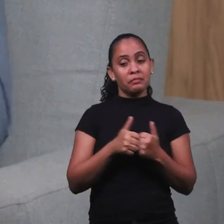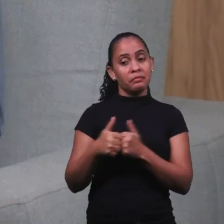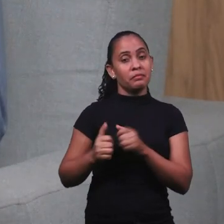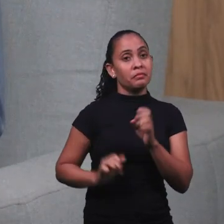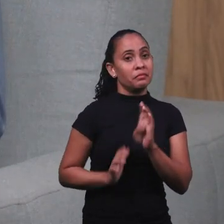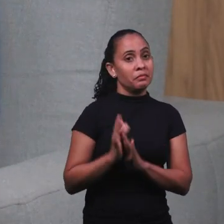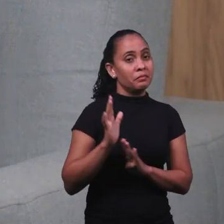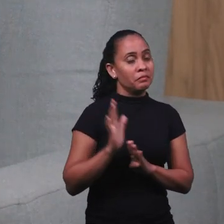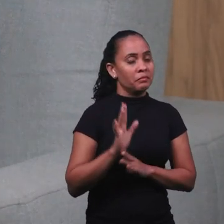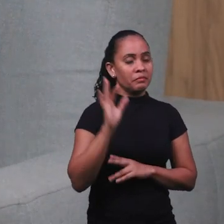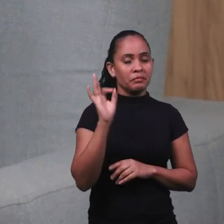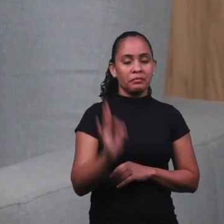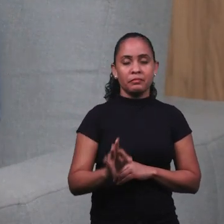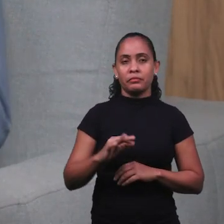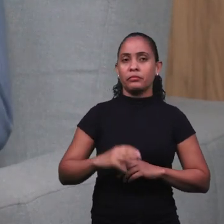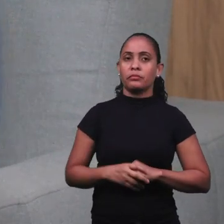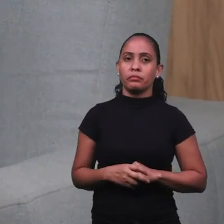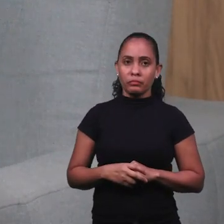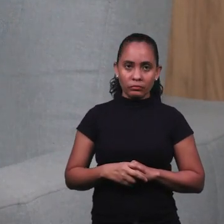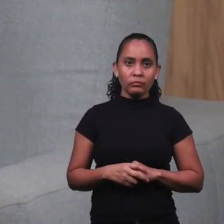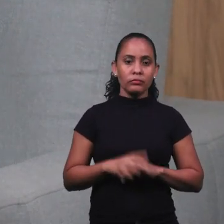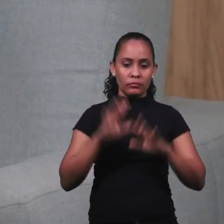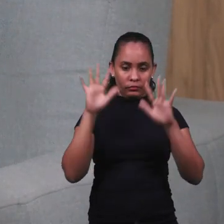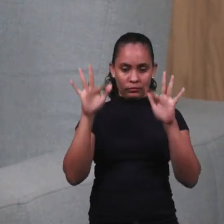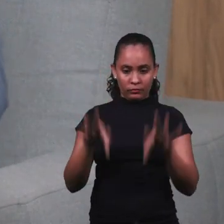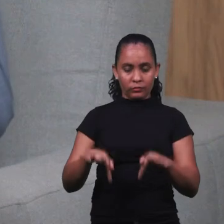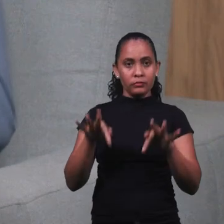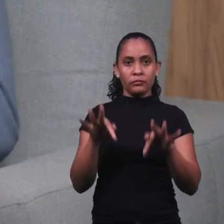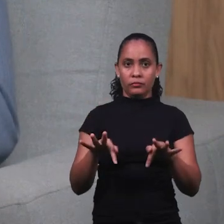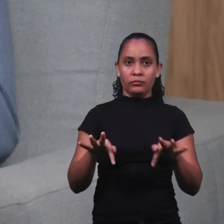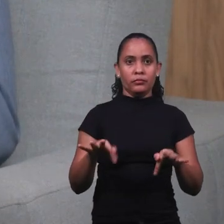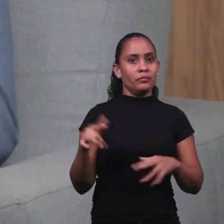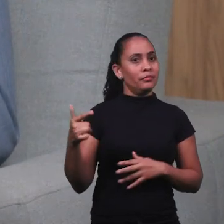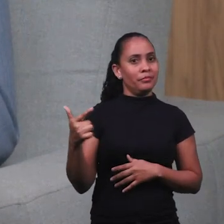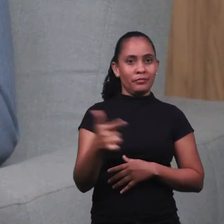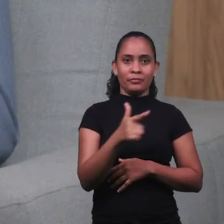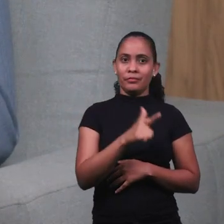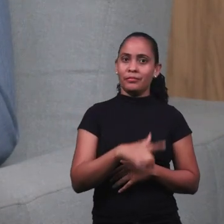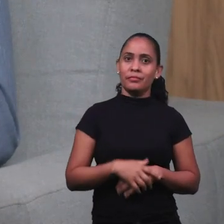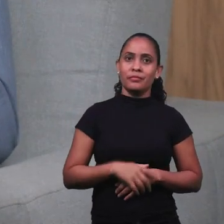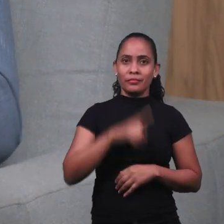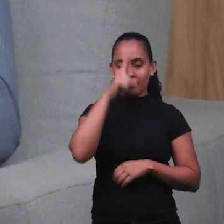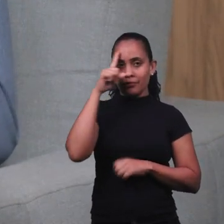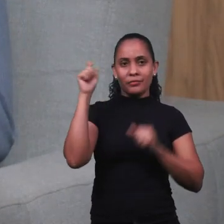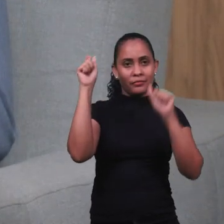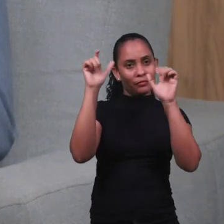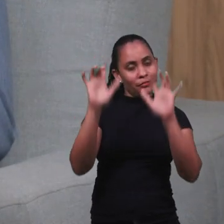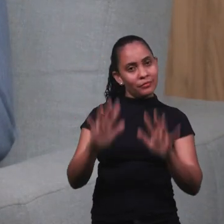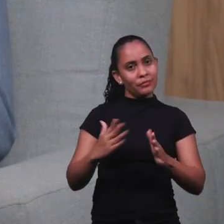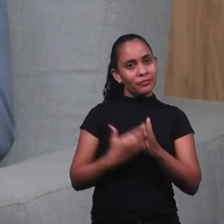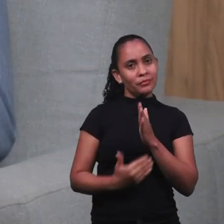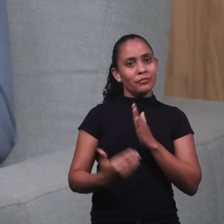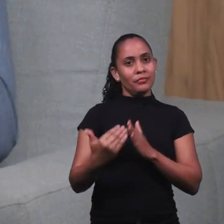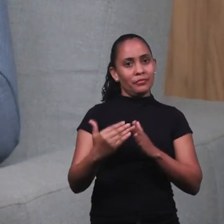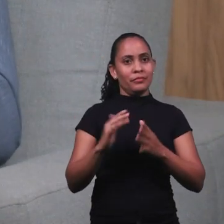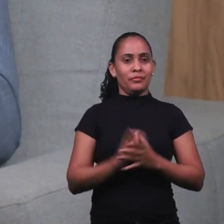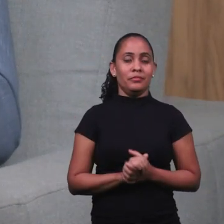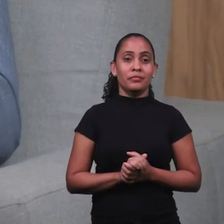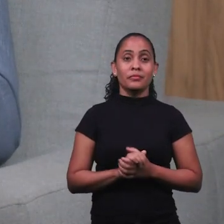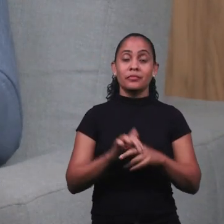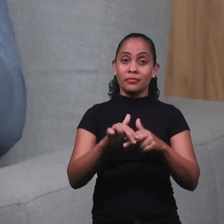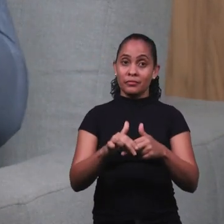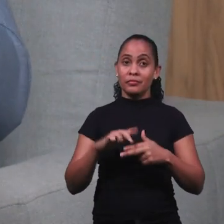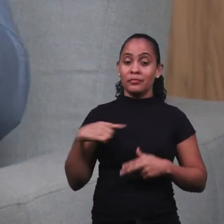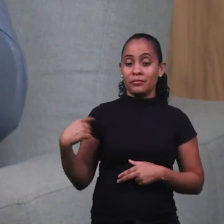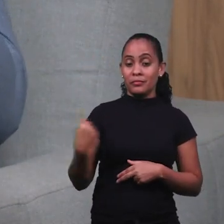conselhos, certamente este final do versículo aqui não estaria registrado, que Deus o abençoou em tudo. É por isso que nós